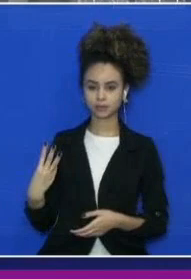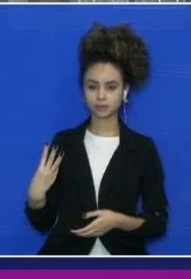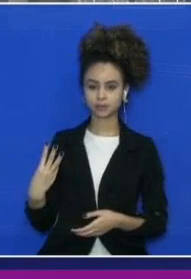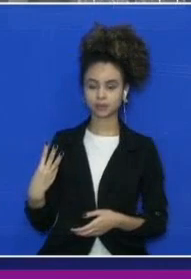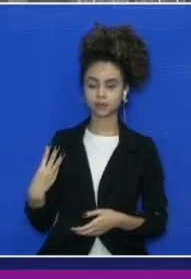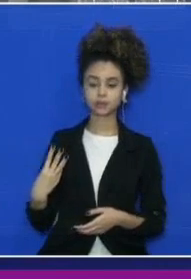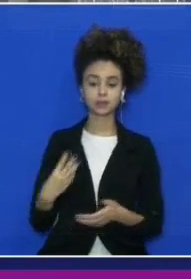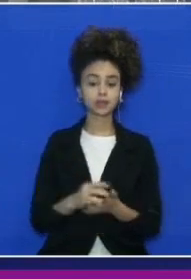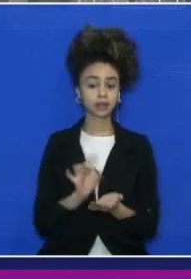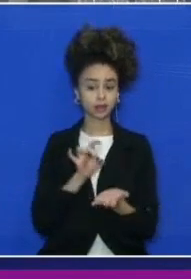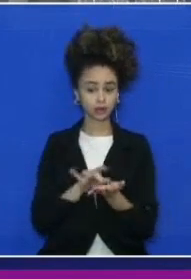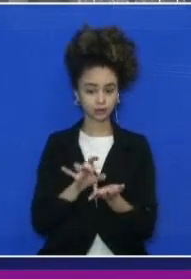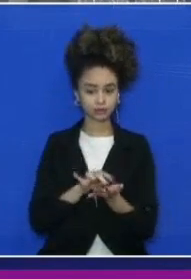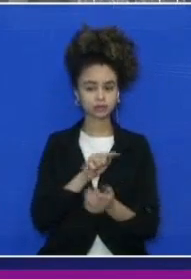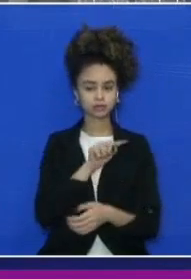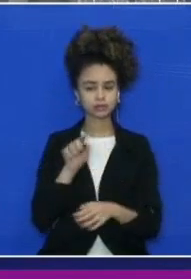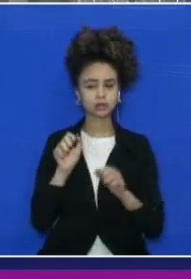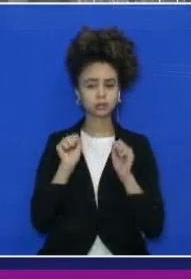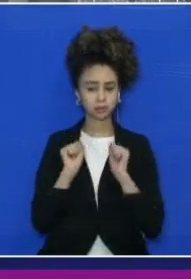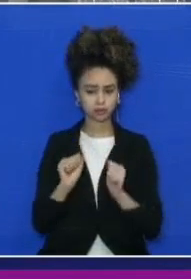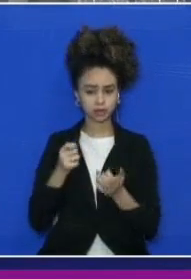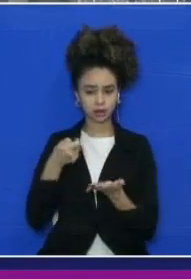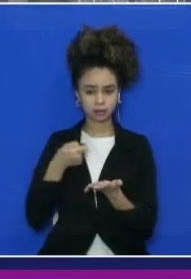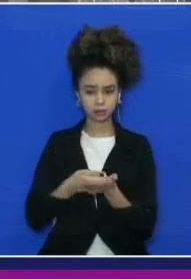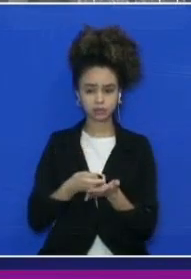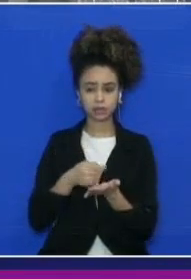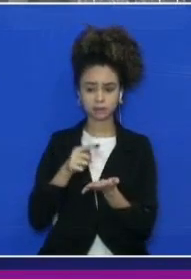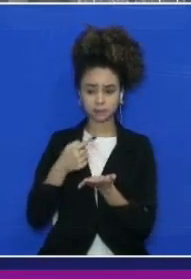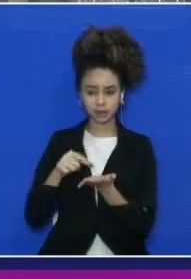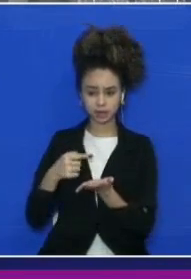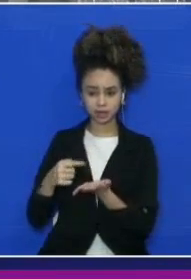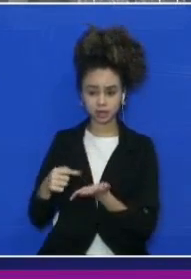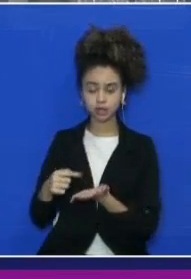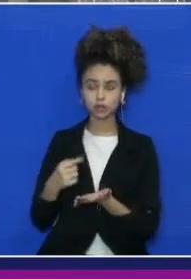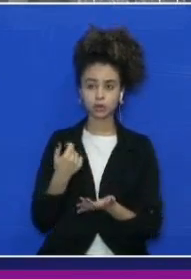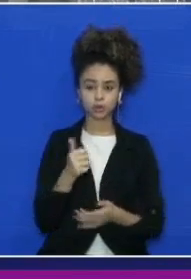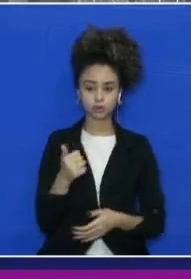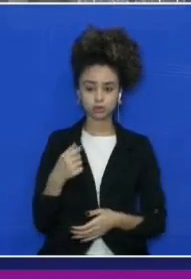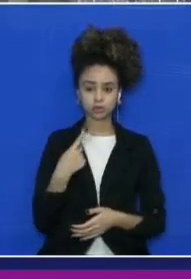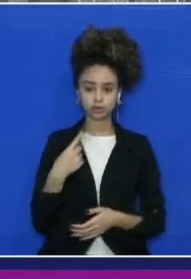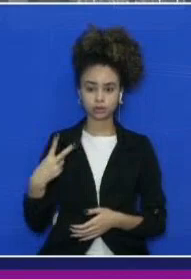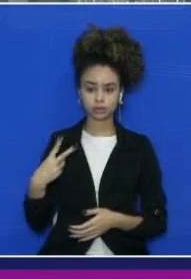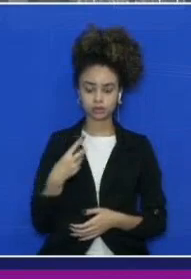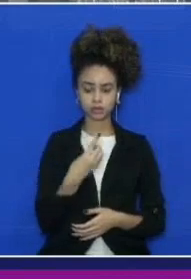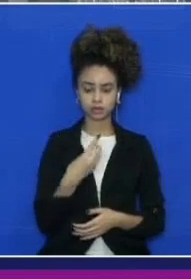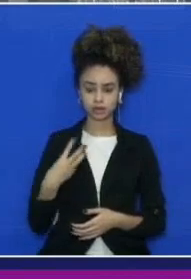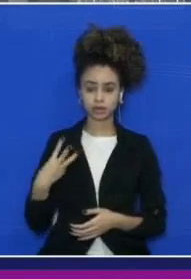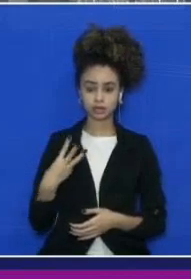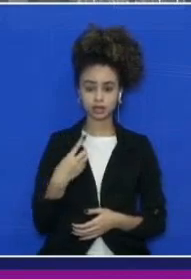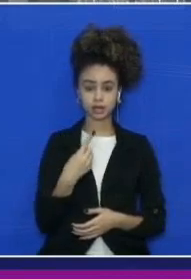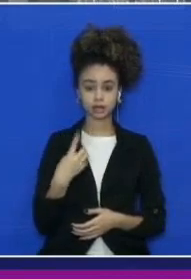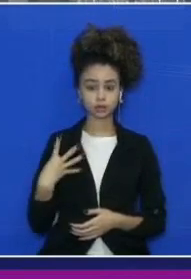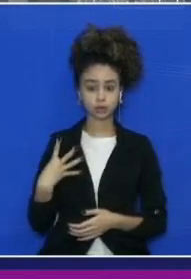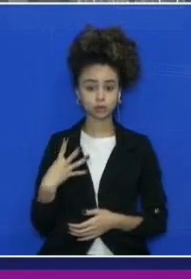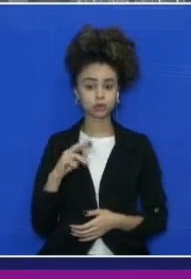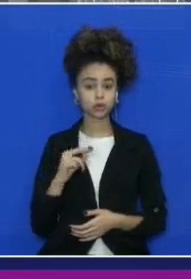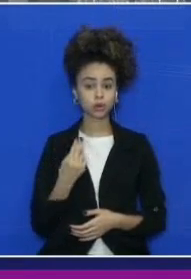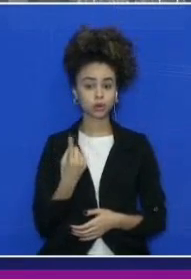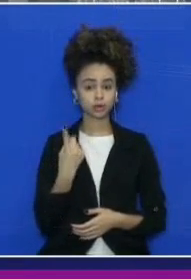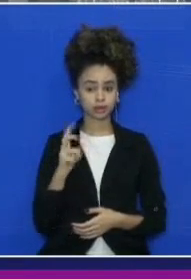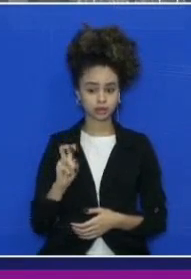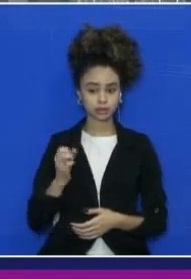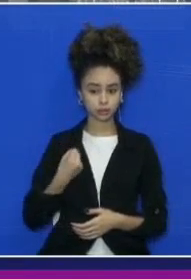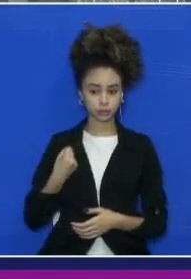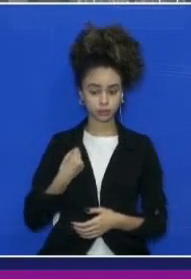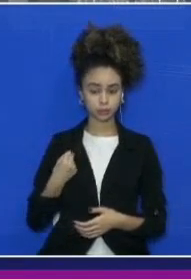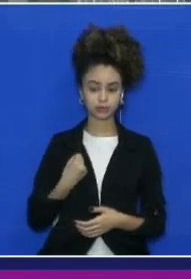Bola 13. Na Loto Fácil você pode levar prêmios acertando 11, 12, 13, 14 ou 15 números.